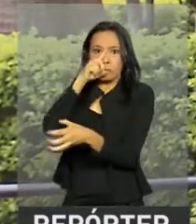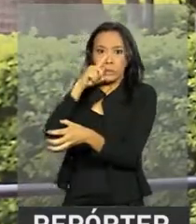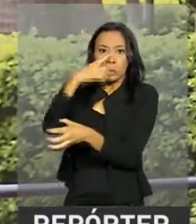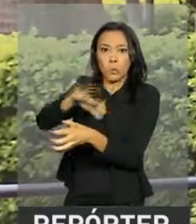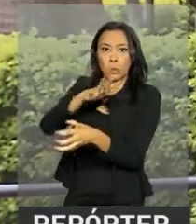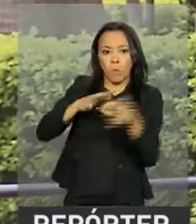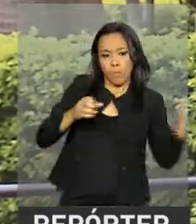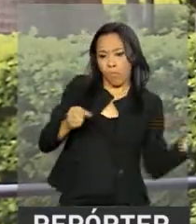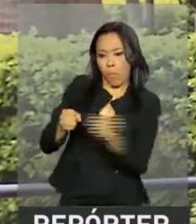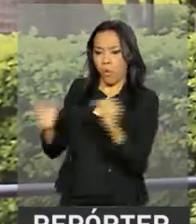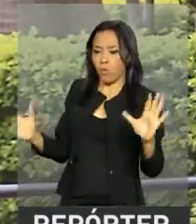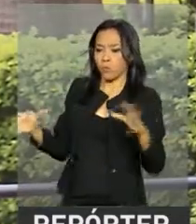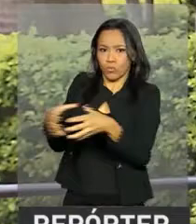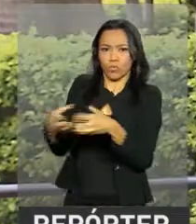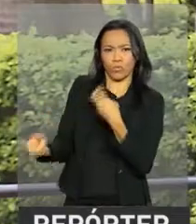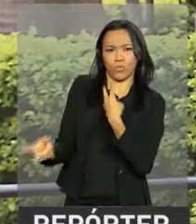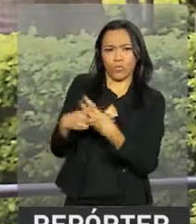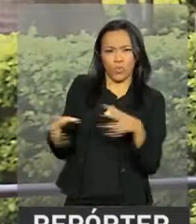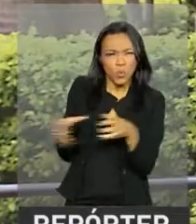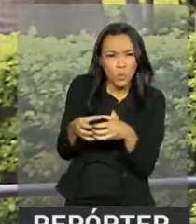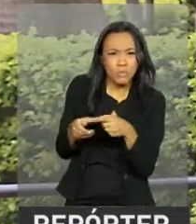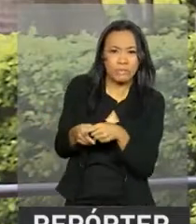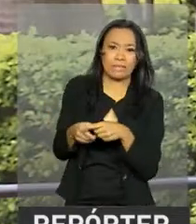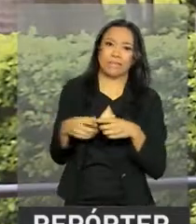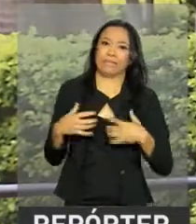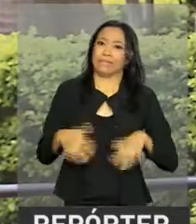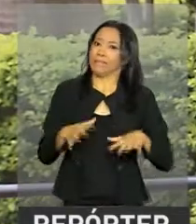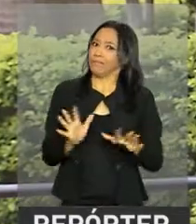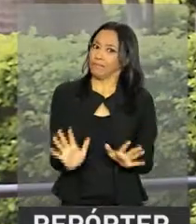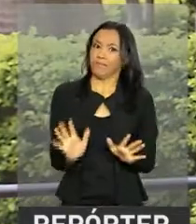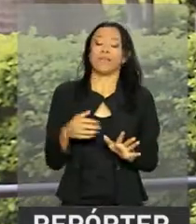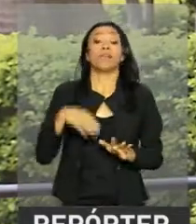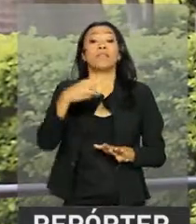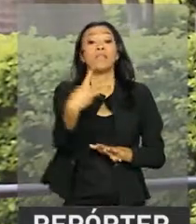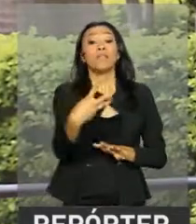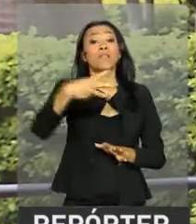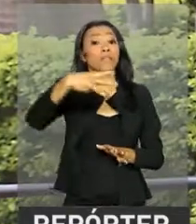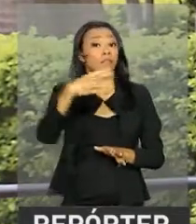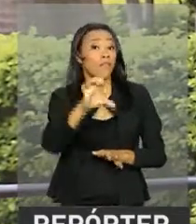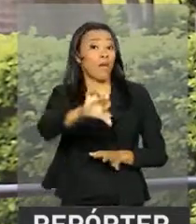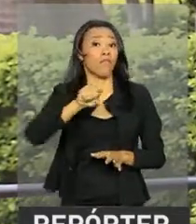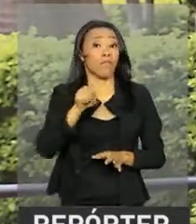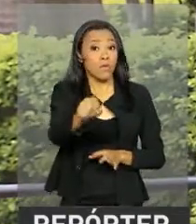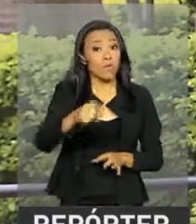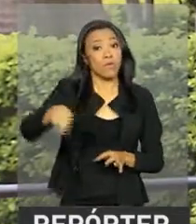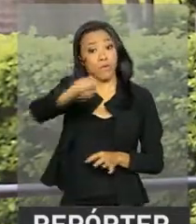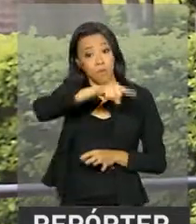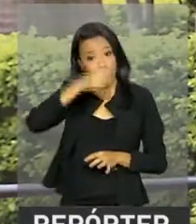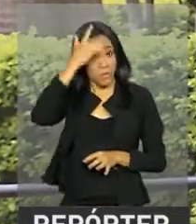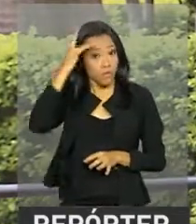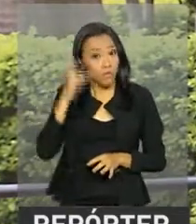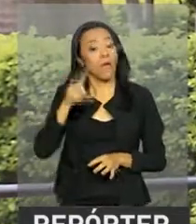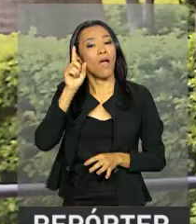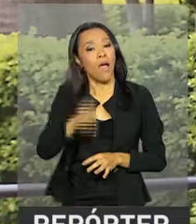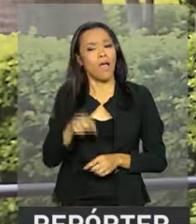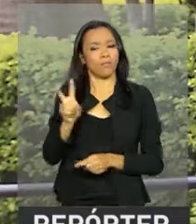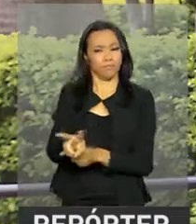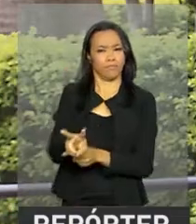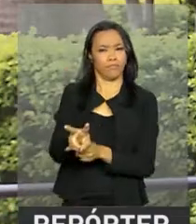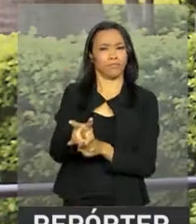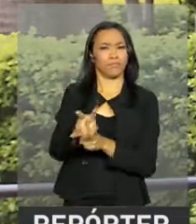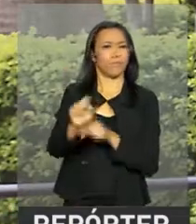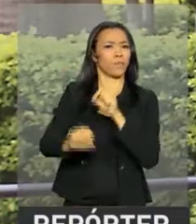perigosos a expectativa é que mais de 39 mil pessoas sejam acompanhadas pelos serviços das